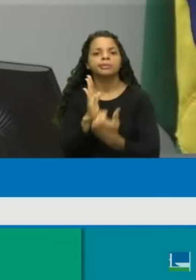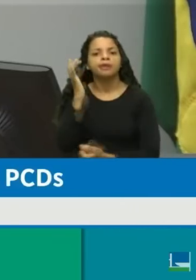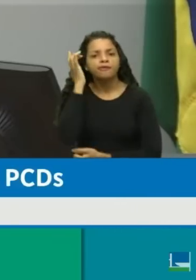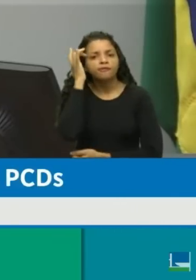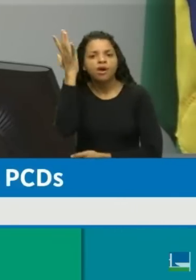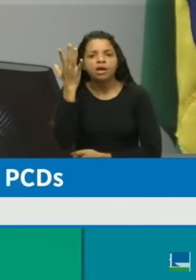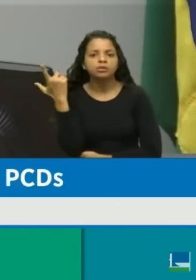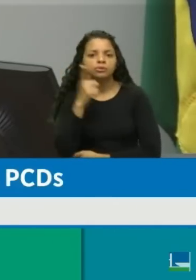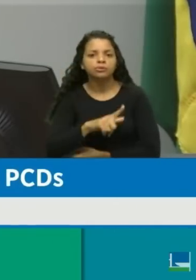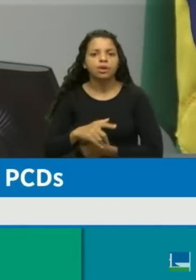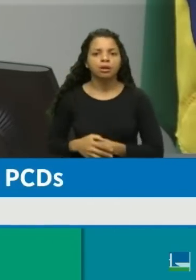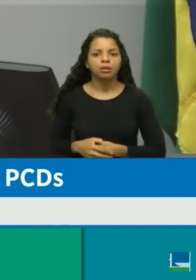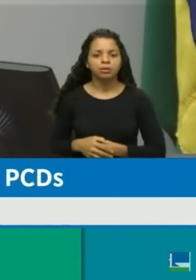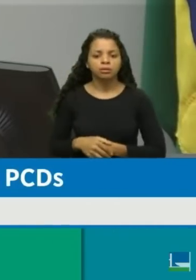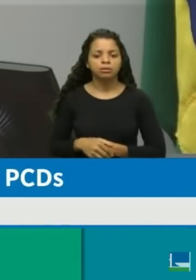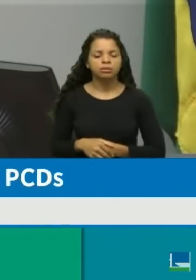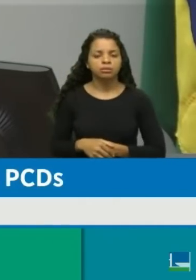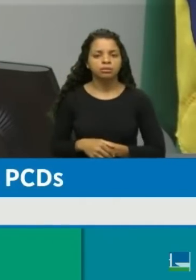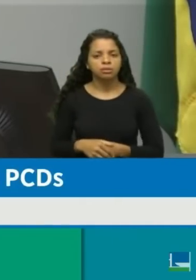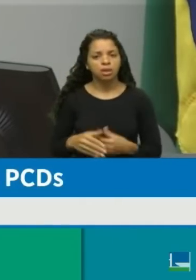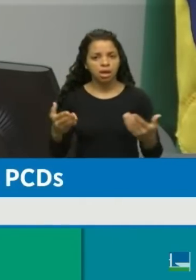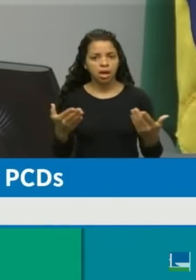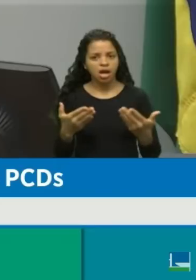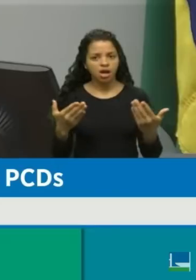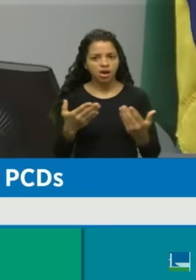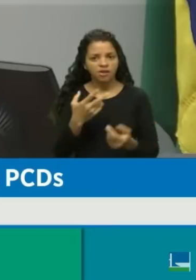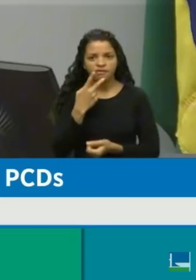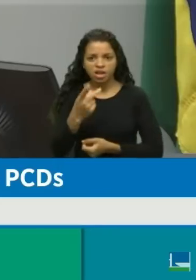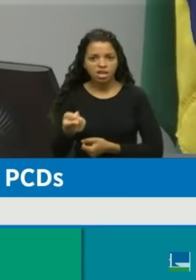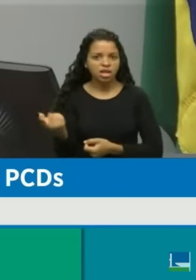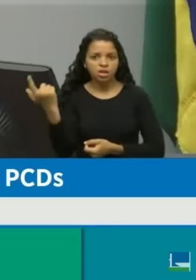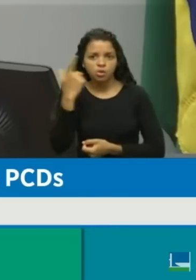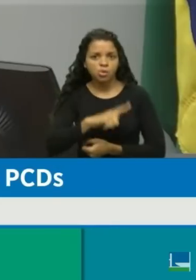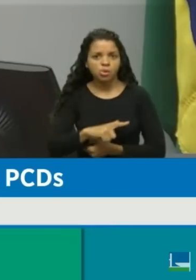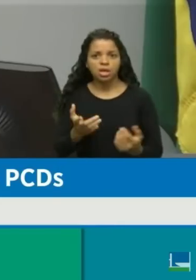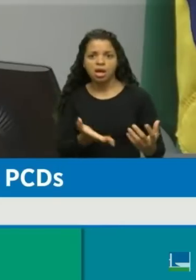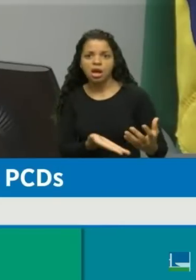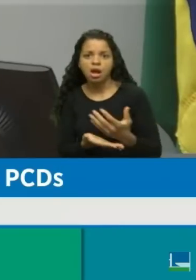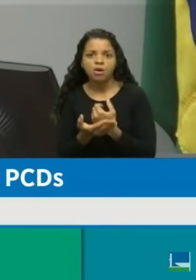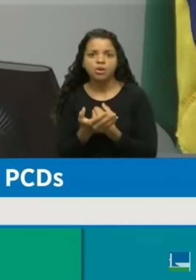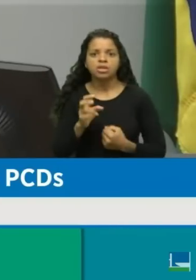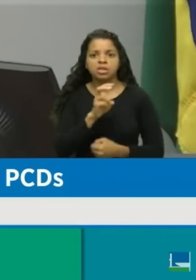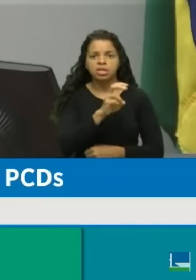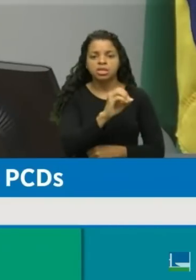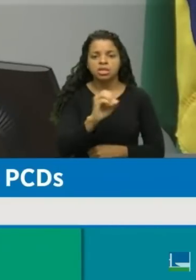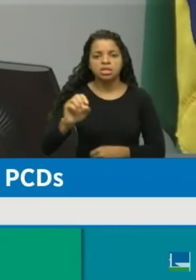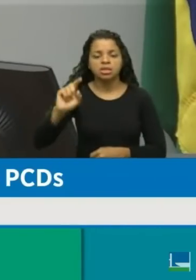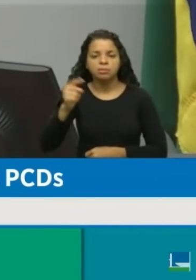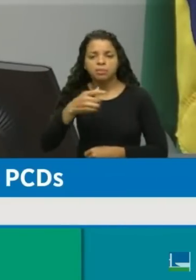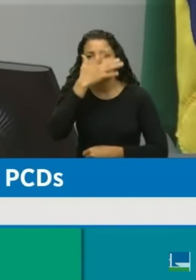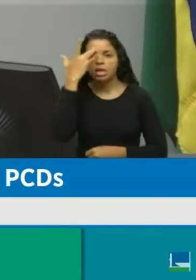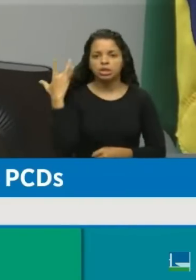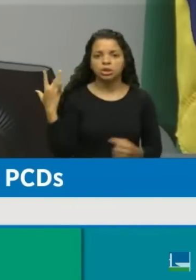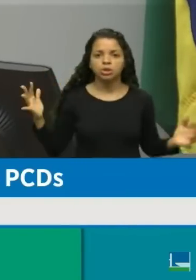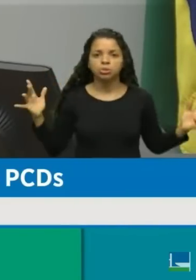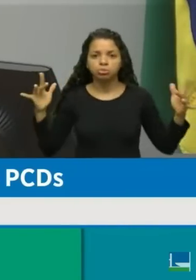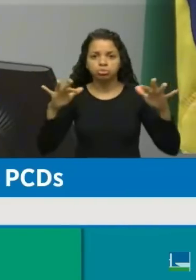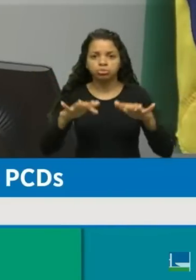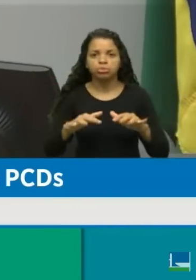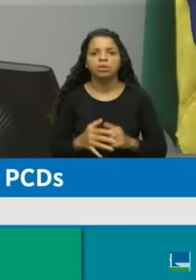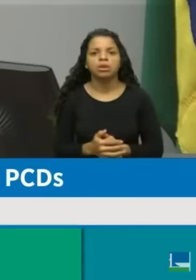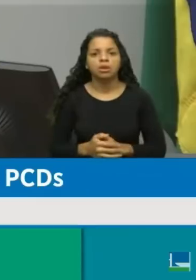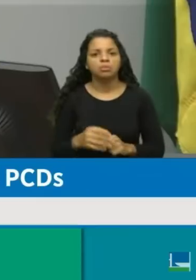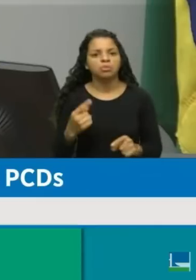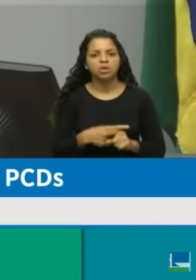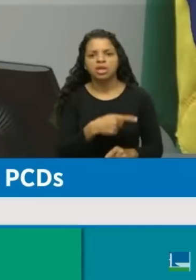vir atacar o segmento, porque o segmento não consegue reunir 500 mil pessoas aqui na porta, porque não tem acessibilidade,